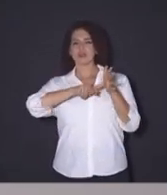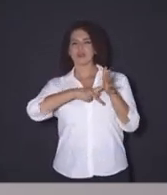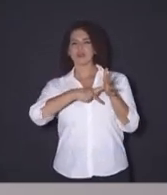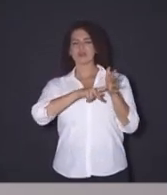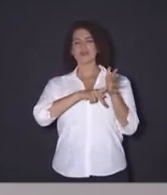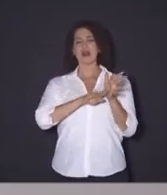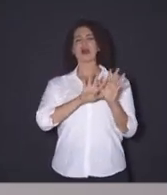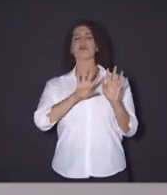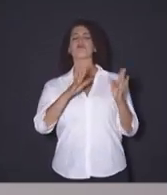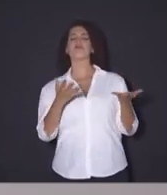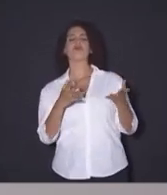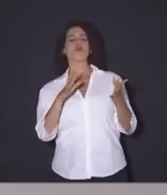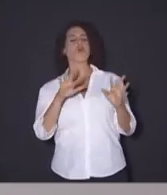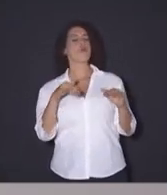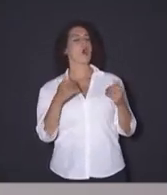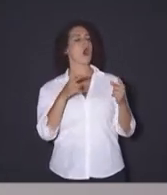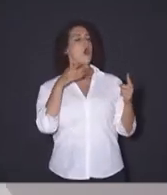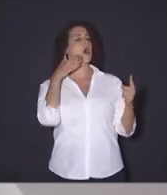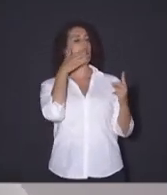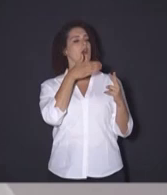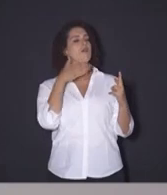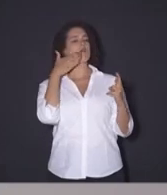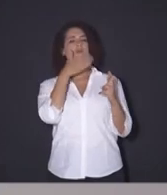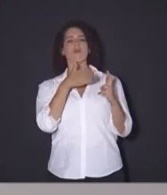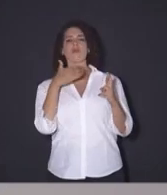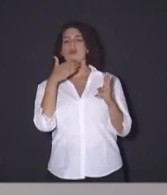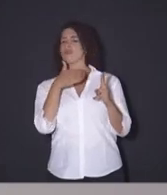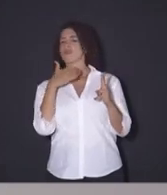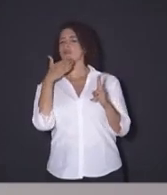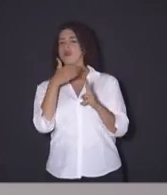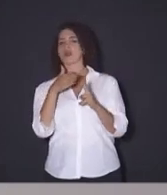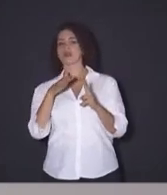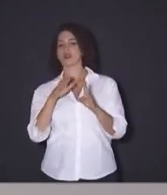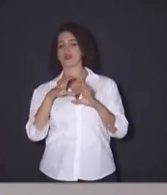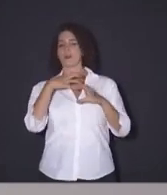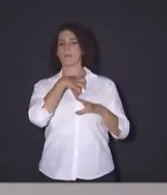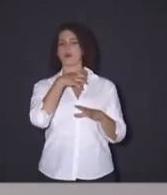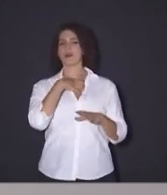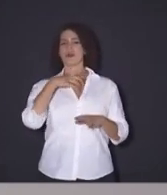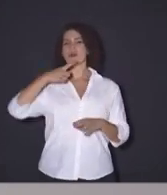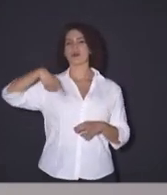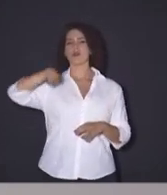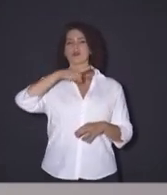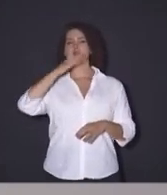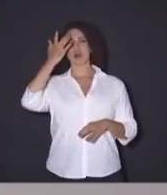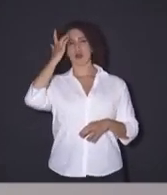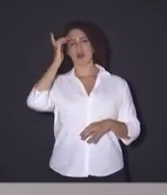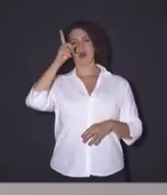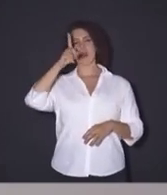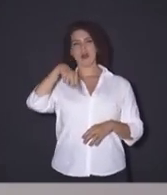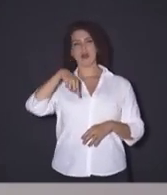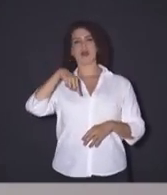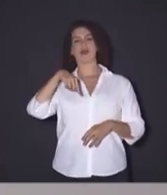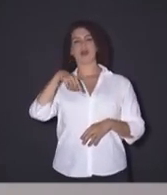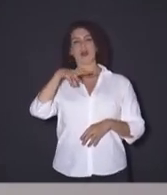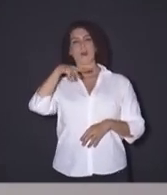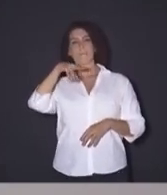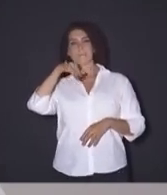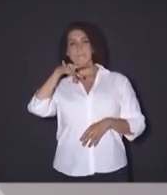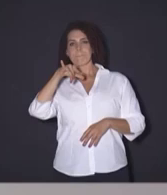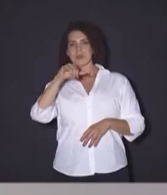as suas referências e todo o estado da bahia do que vocês consideram como a mídia que representa os anseios